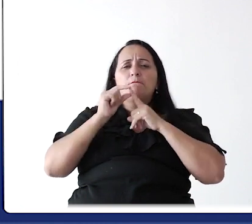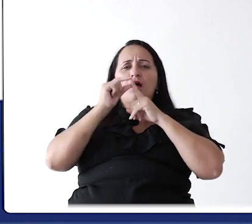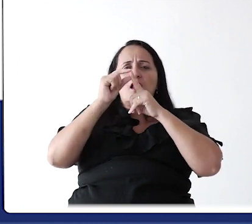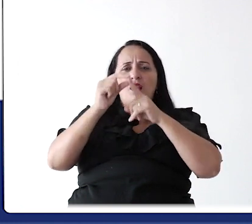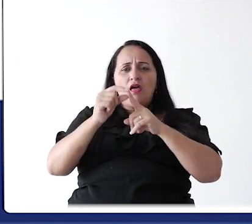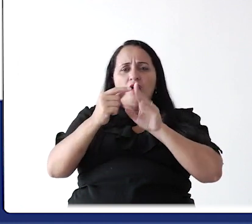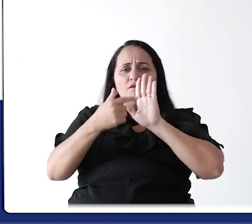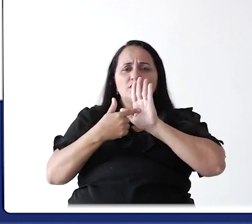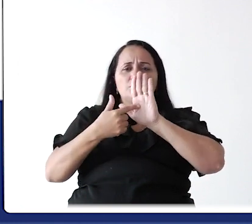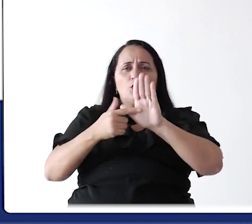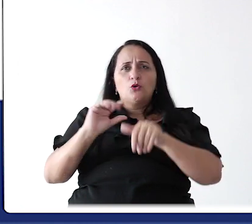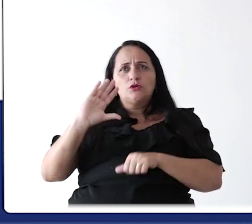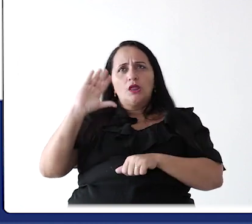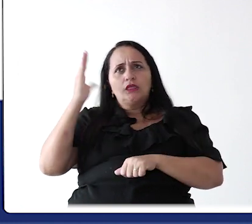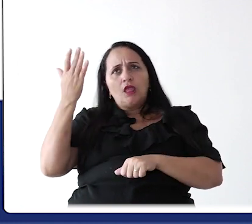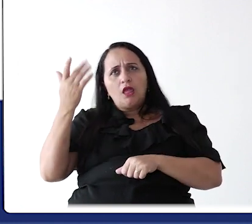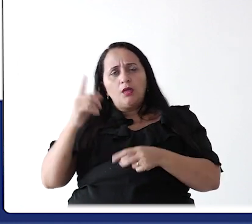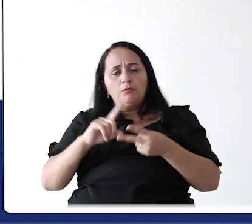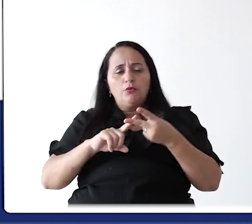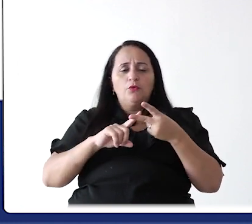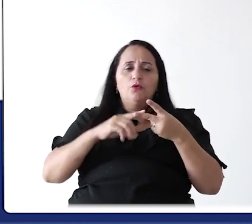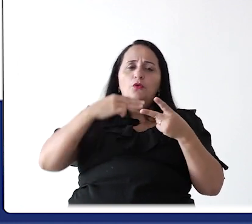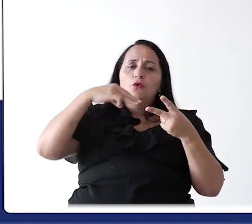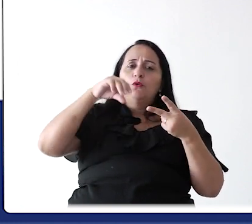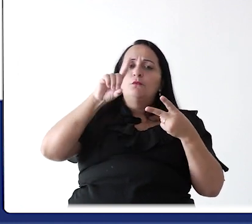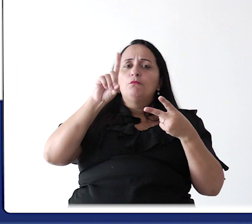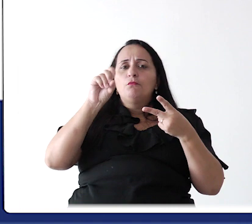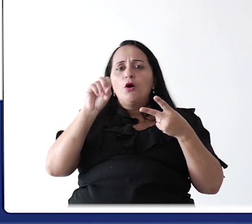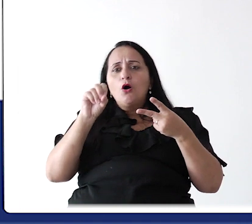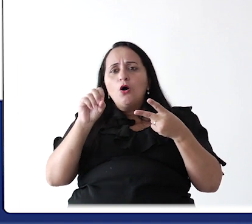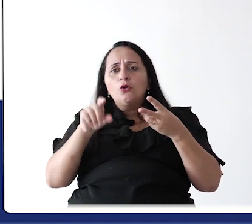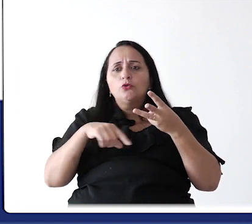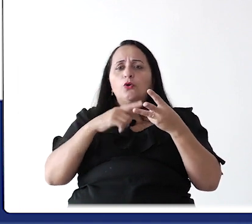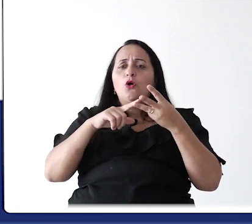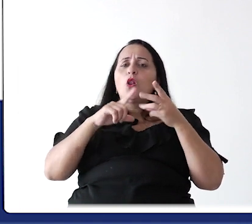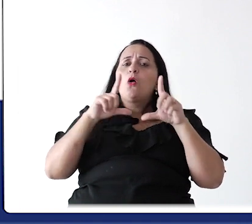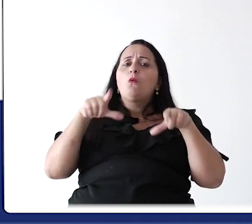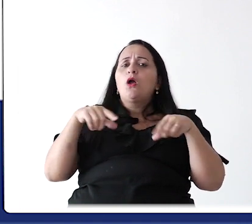circunstâncias de tempo, de modo, lugar,